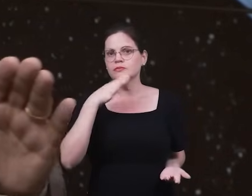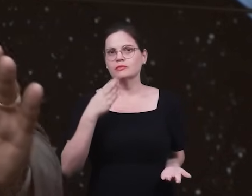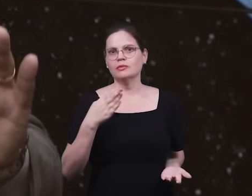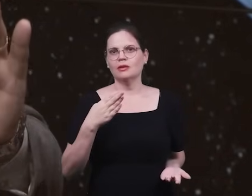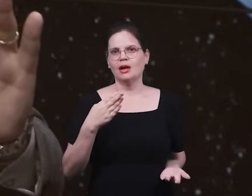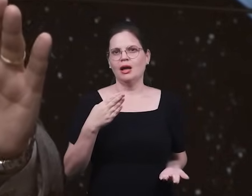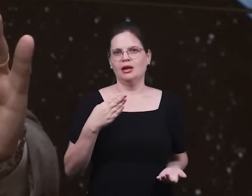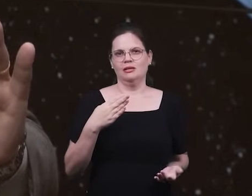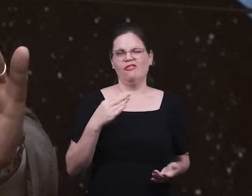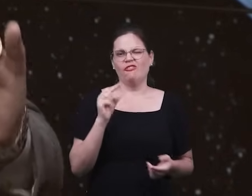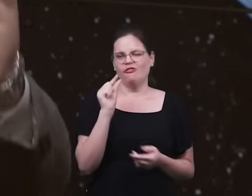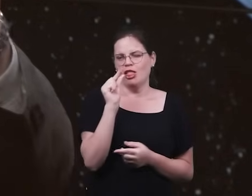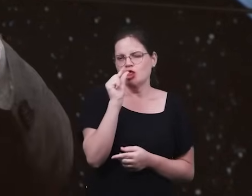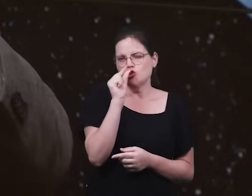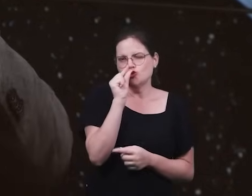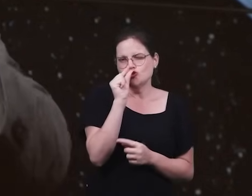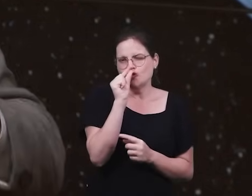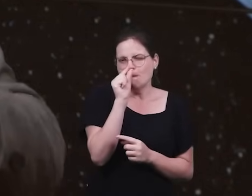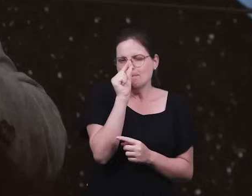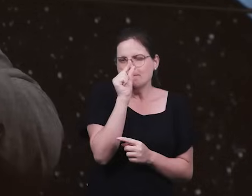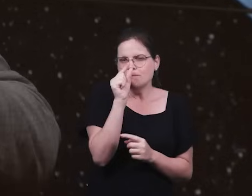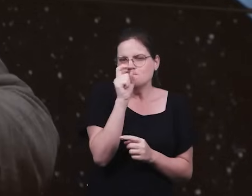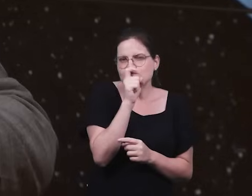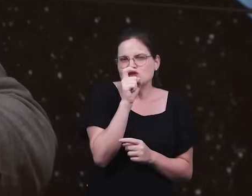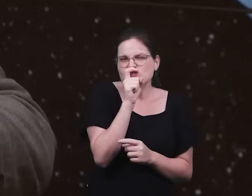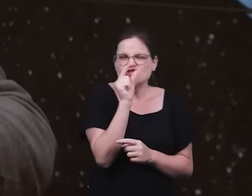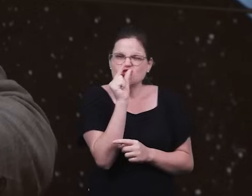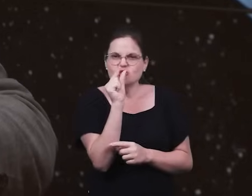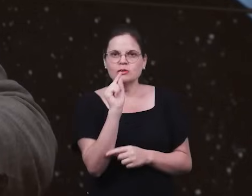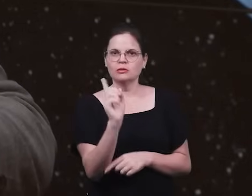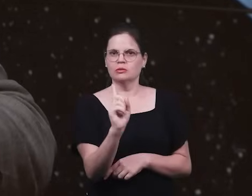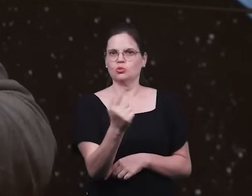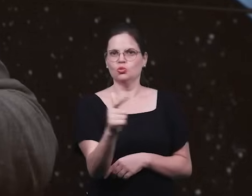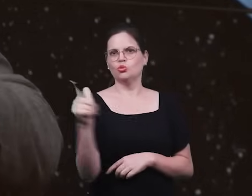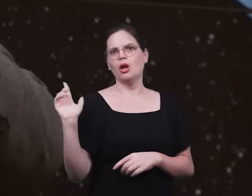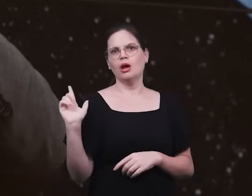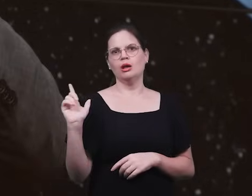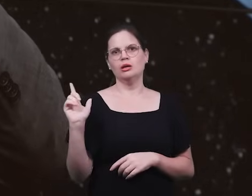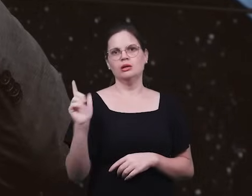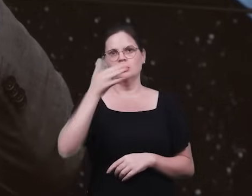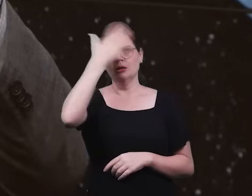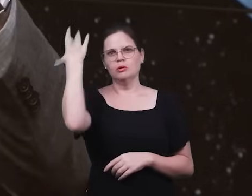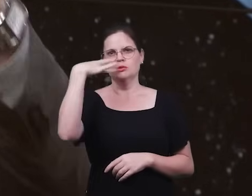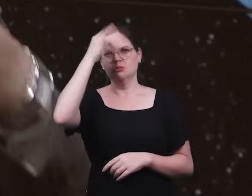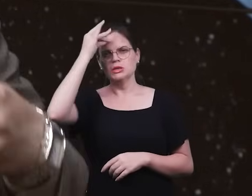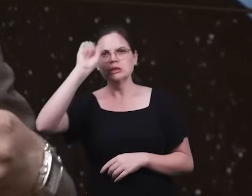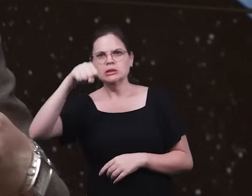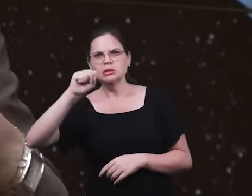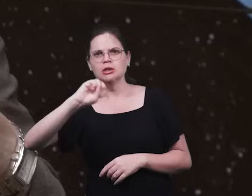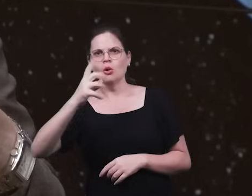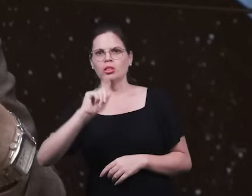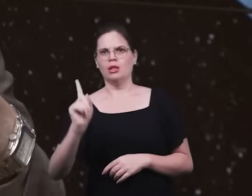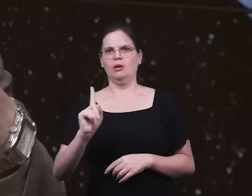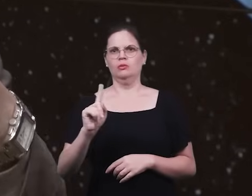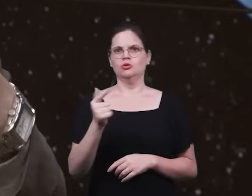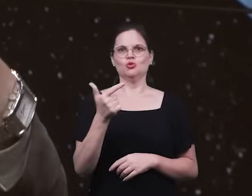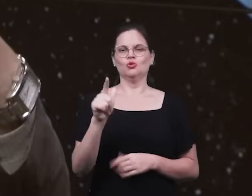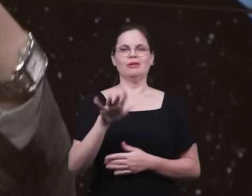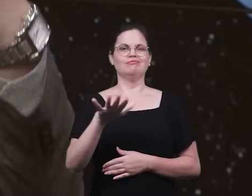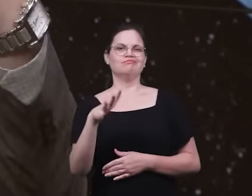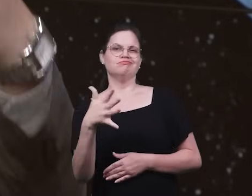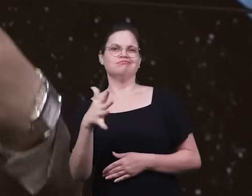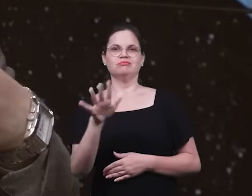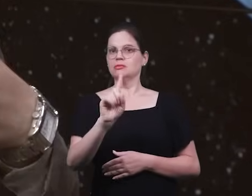não o espírito santo é sim sim não não Amém então o Espírito Santo é é a mesma palavra eh